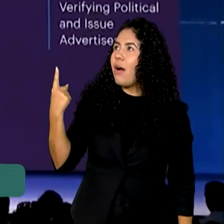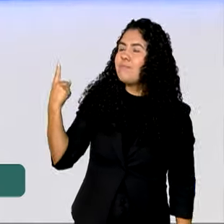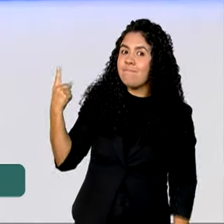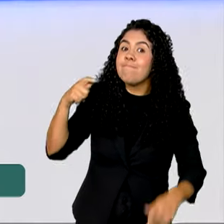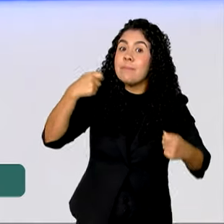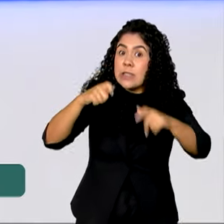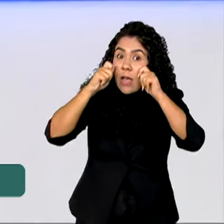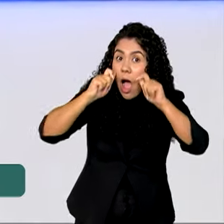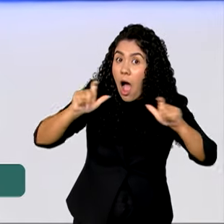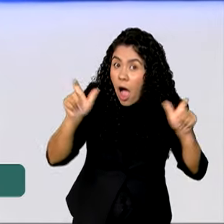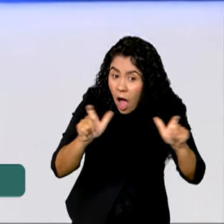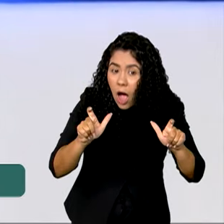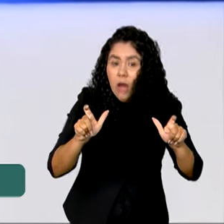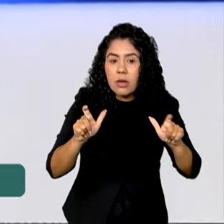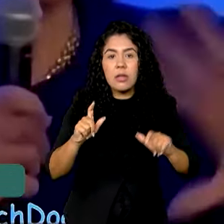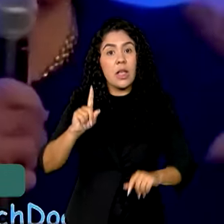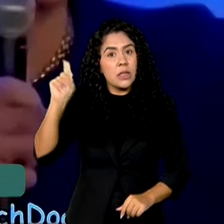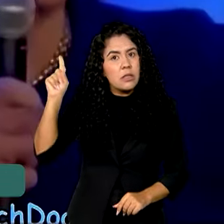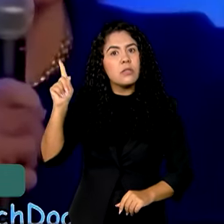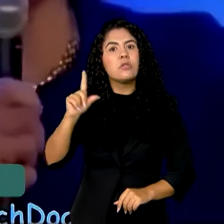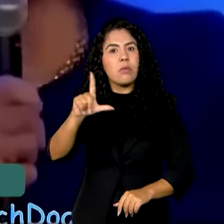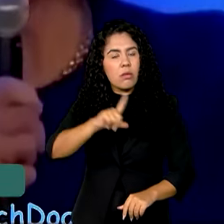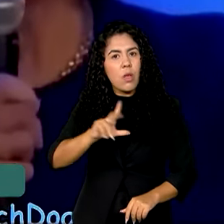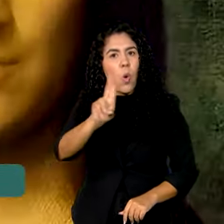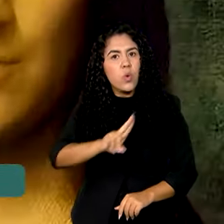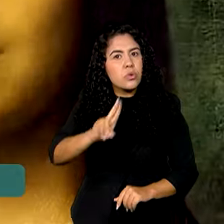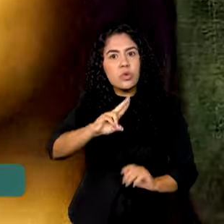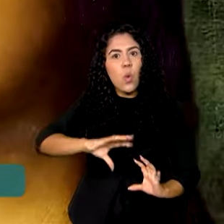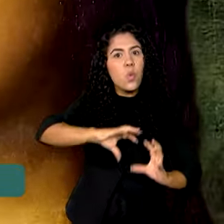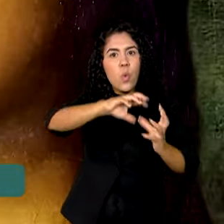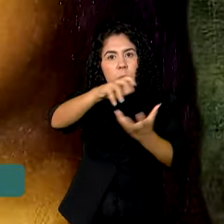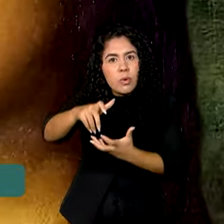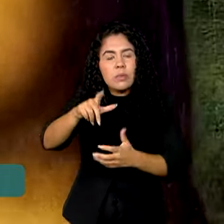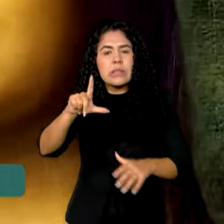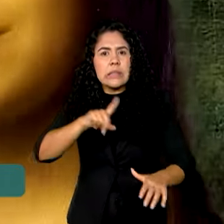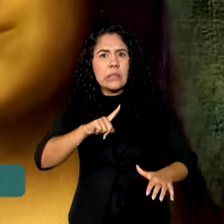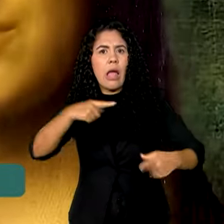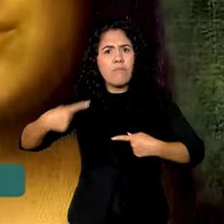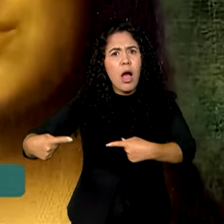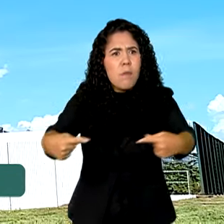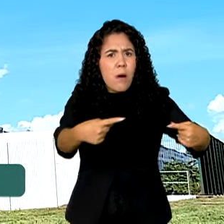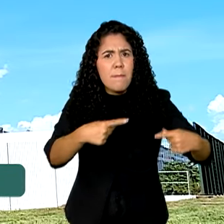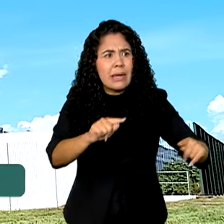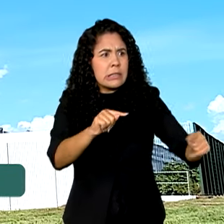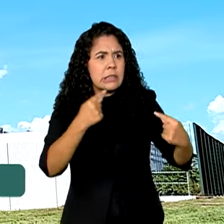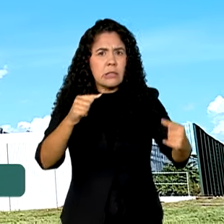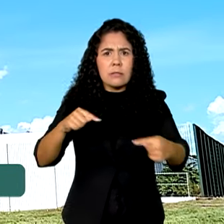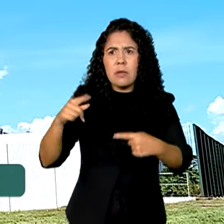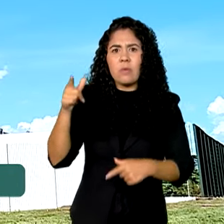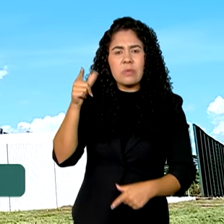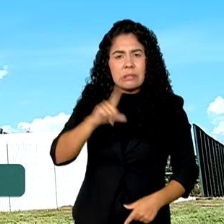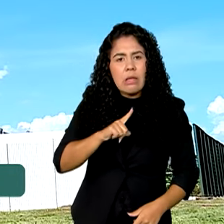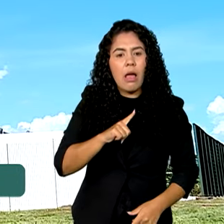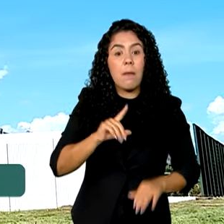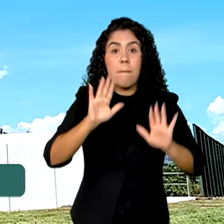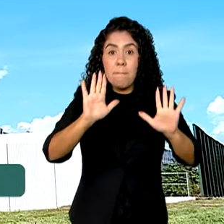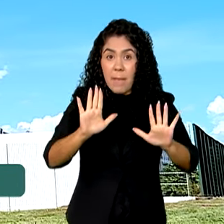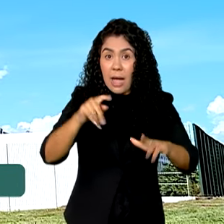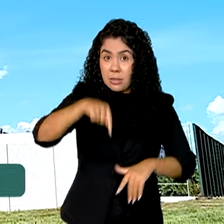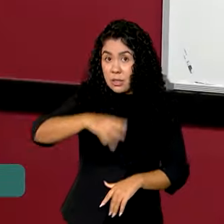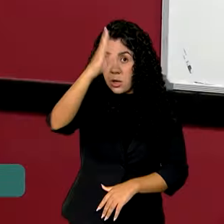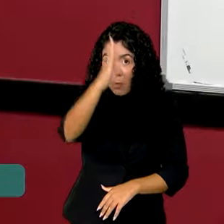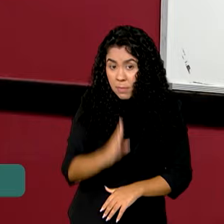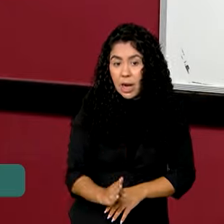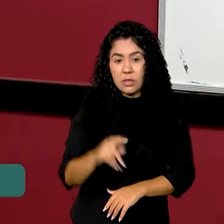atento a ferramenta é usada em todo mundo e tem provocado debates e desafios no Brasil o Tribunal suprior